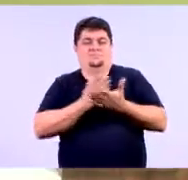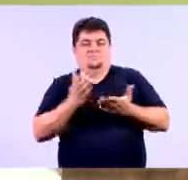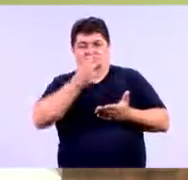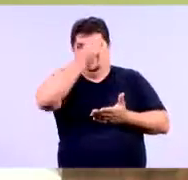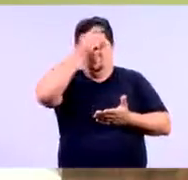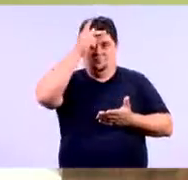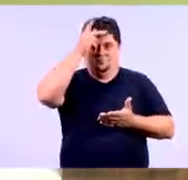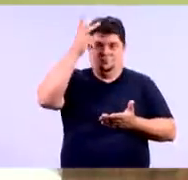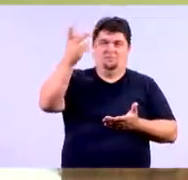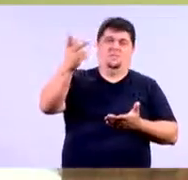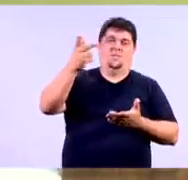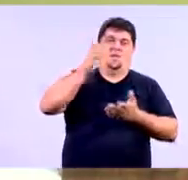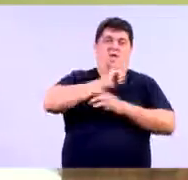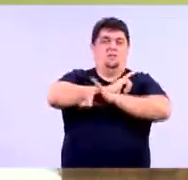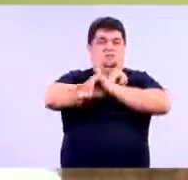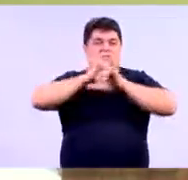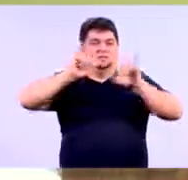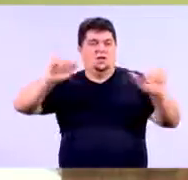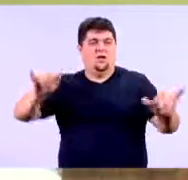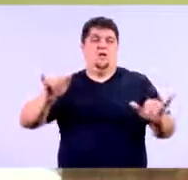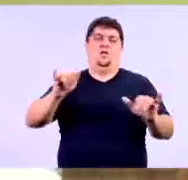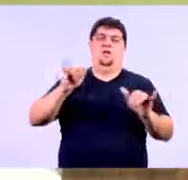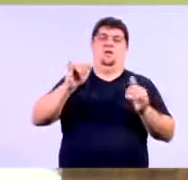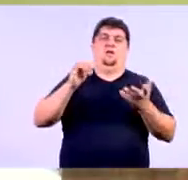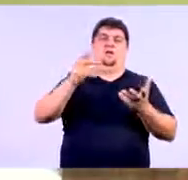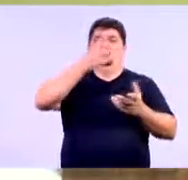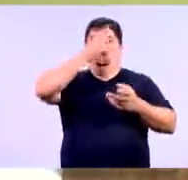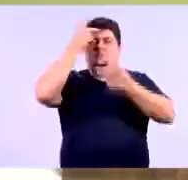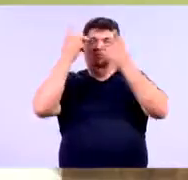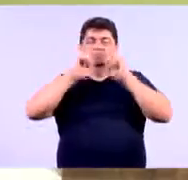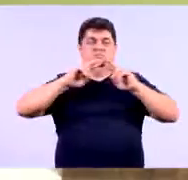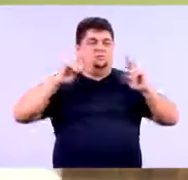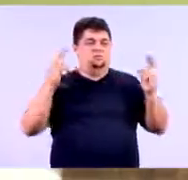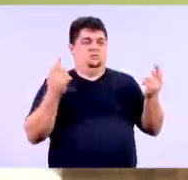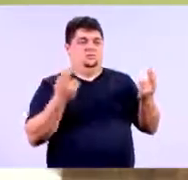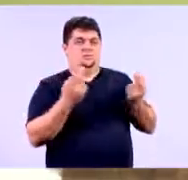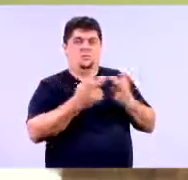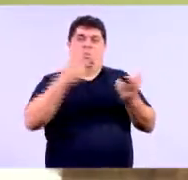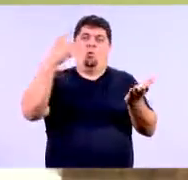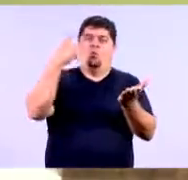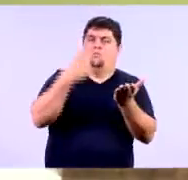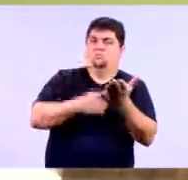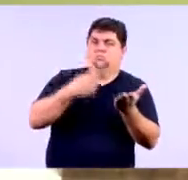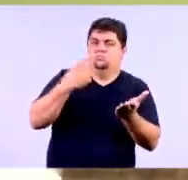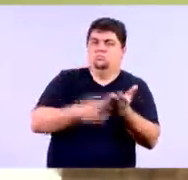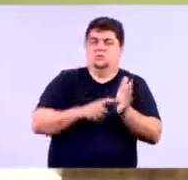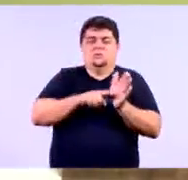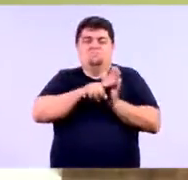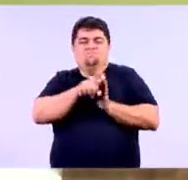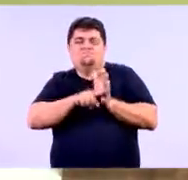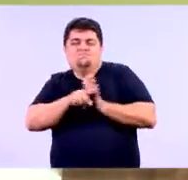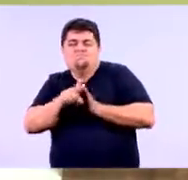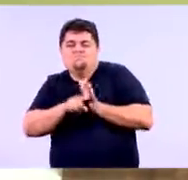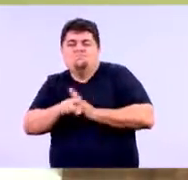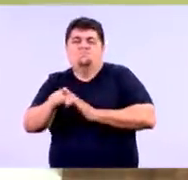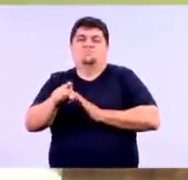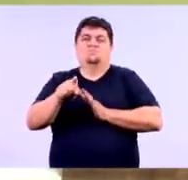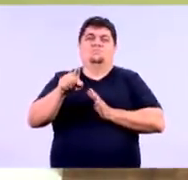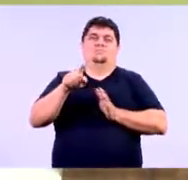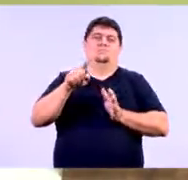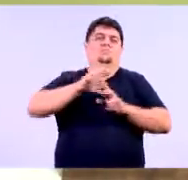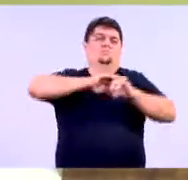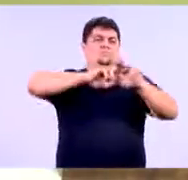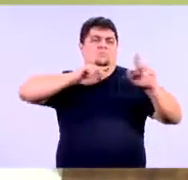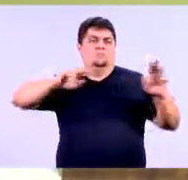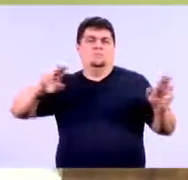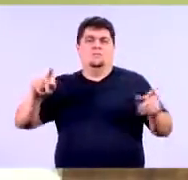avisado anteriormente, isso depende de uma série de reuniões, geralmente são feitas consultas, reuniões públicas, são as consultas